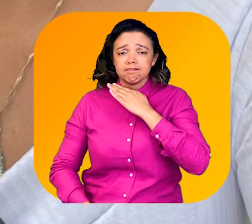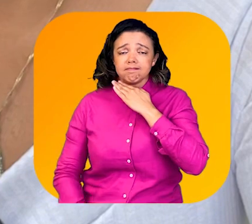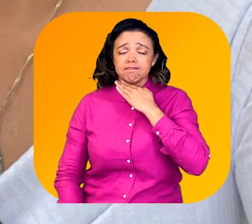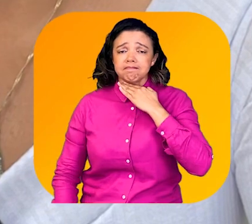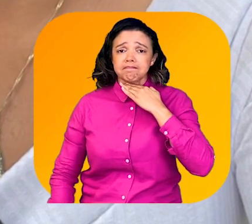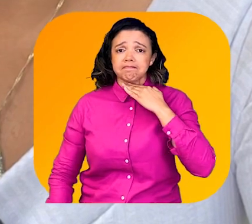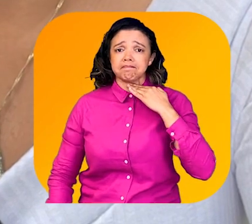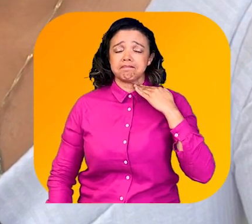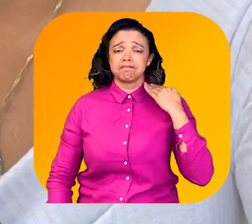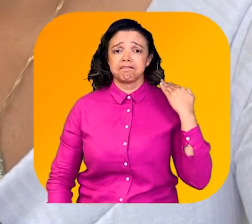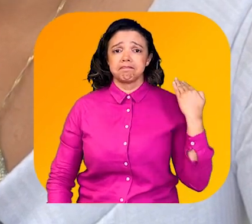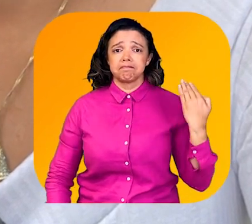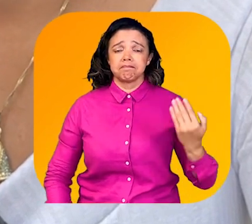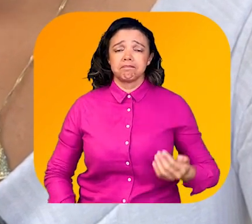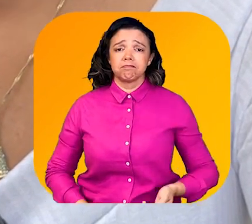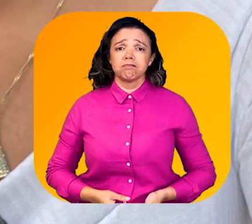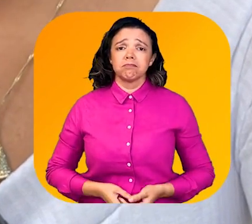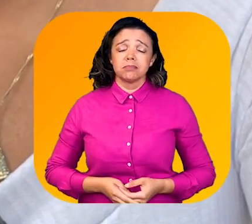ele não estava mais com a gente.